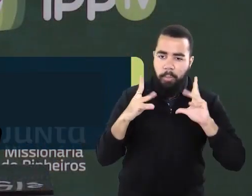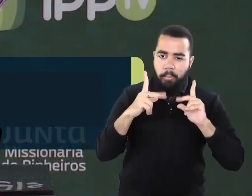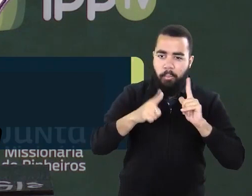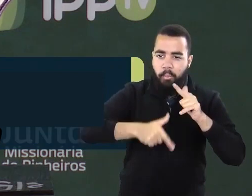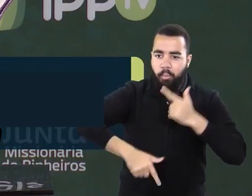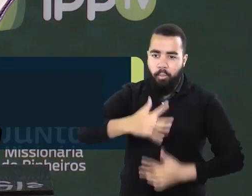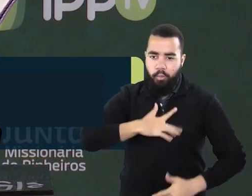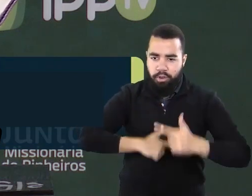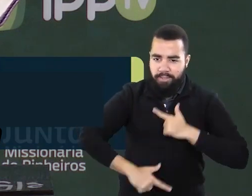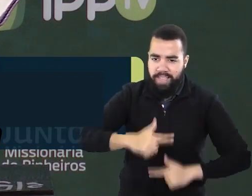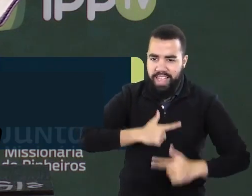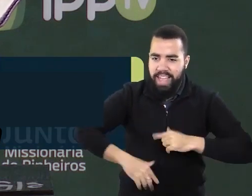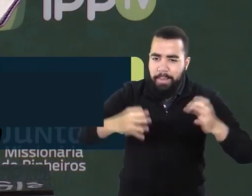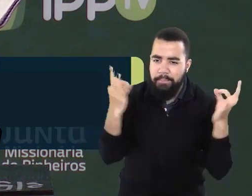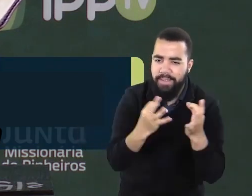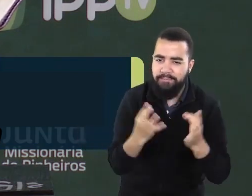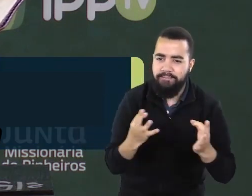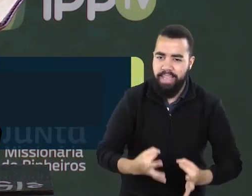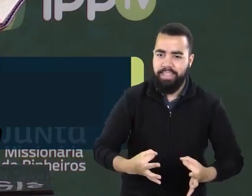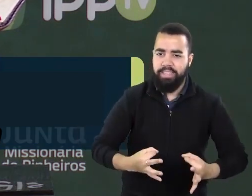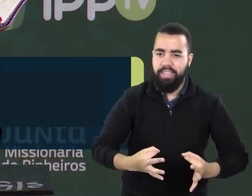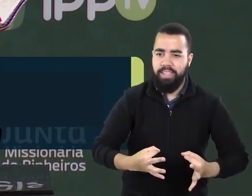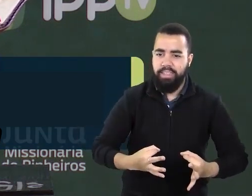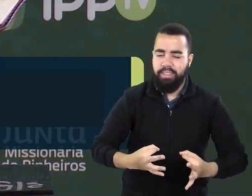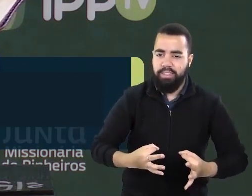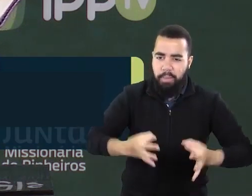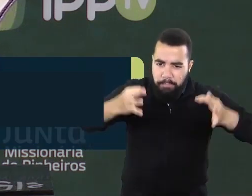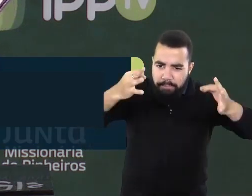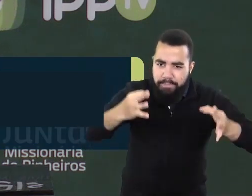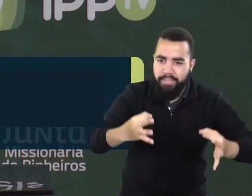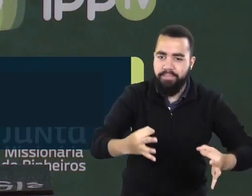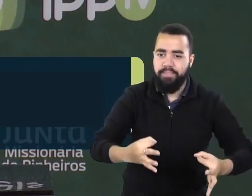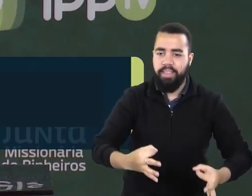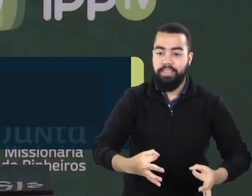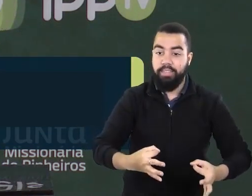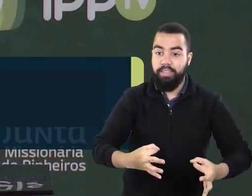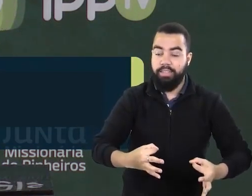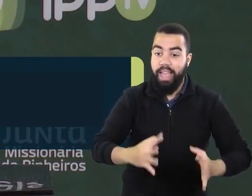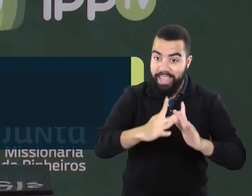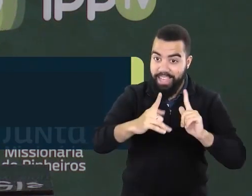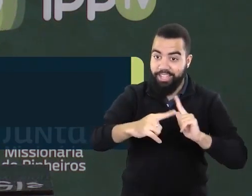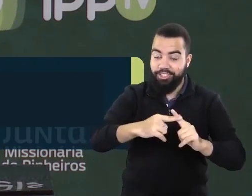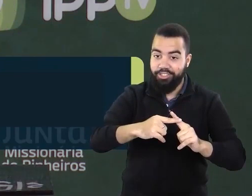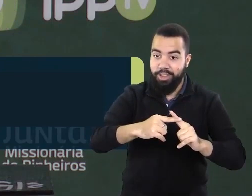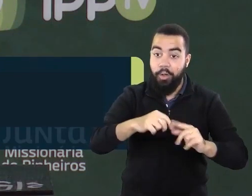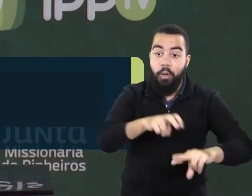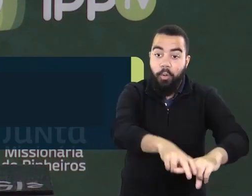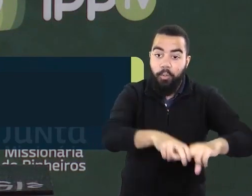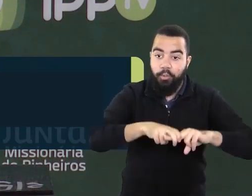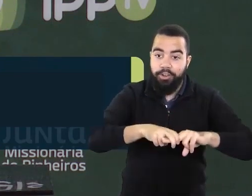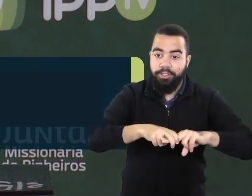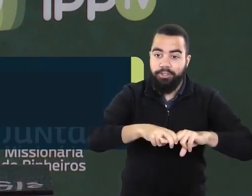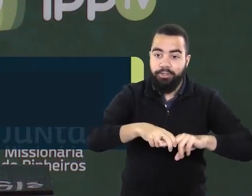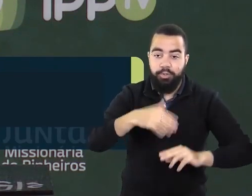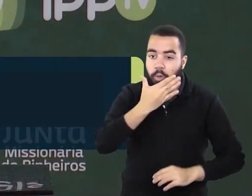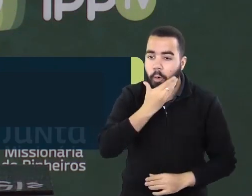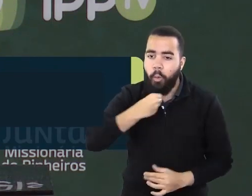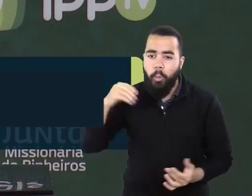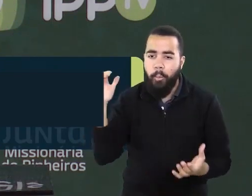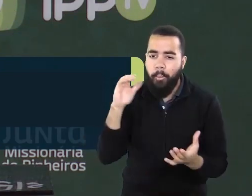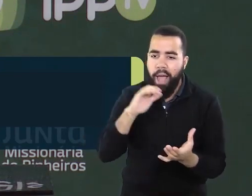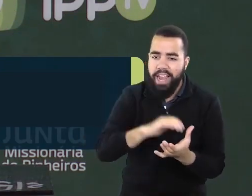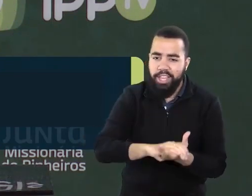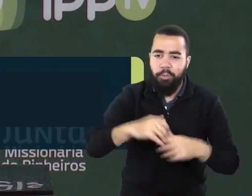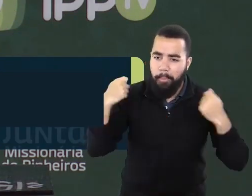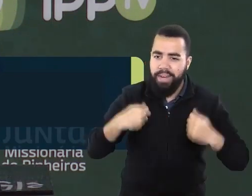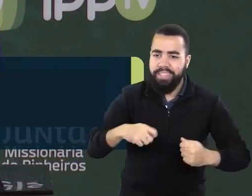semelhante, porém santa e sem defeito. Assim também os maridos devem amar a sua mulher como ao